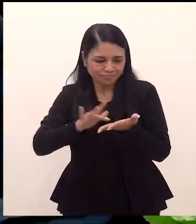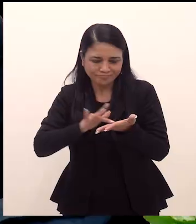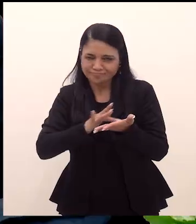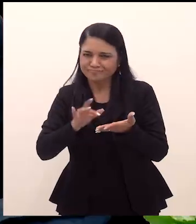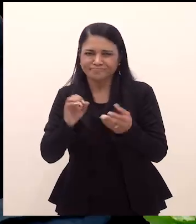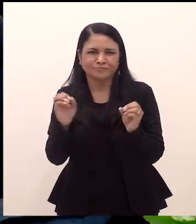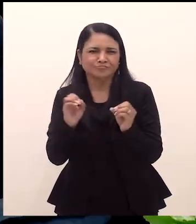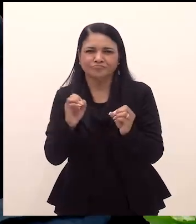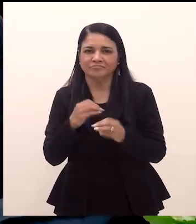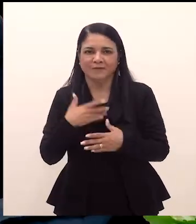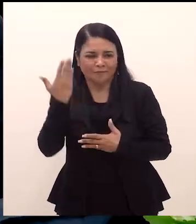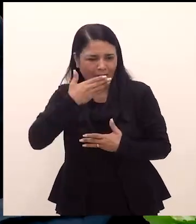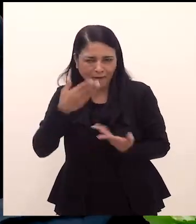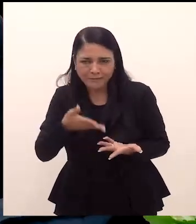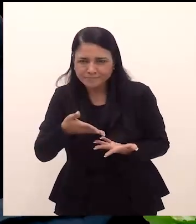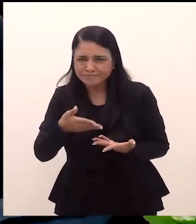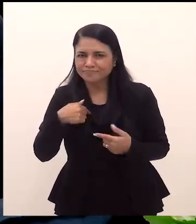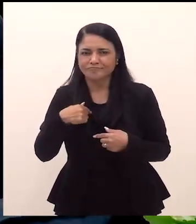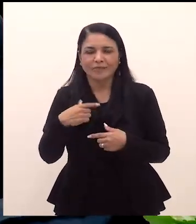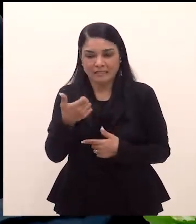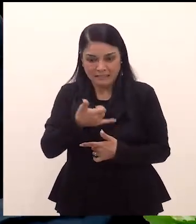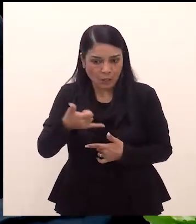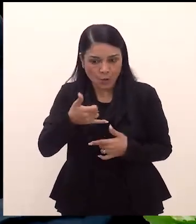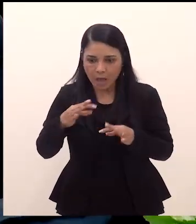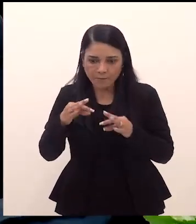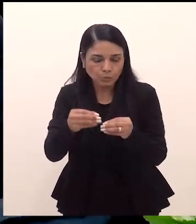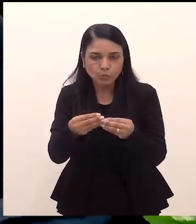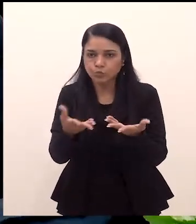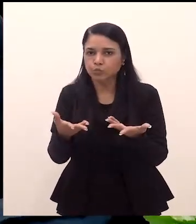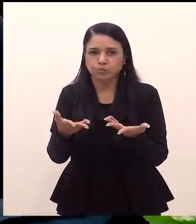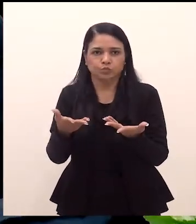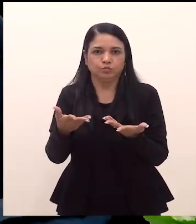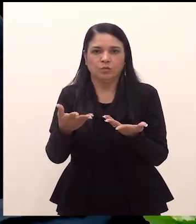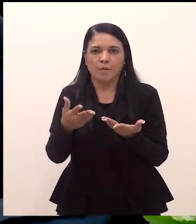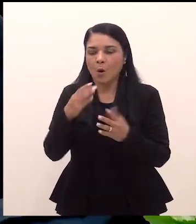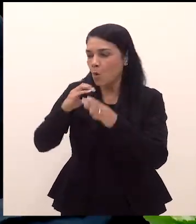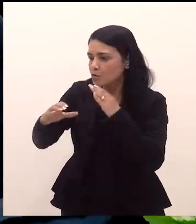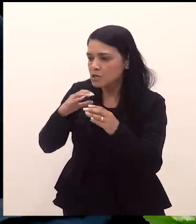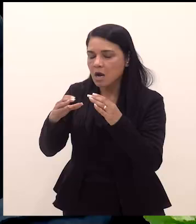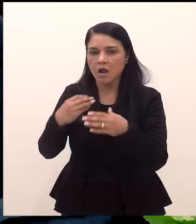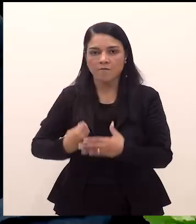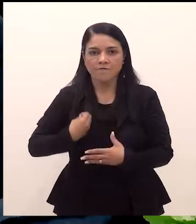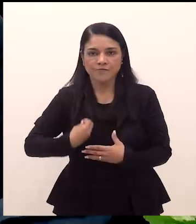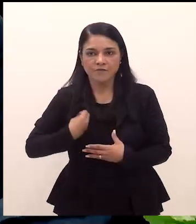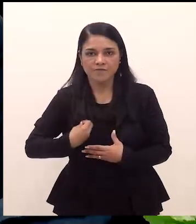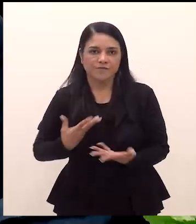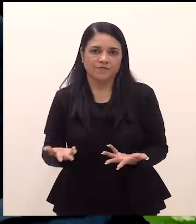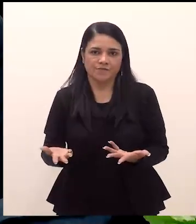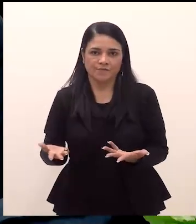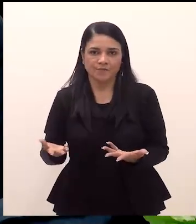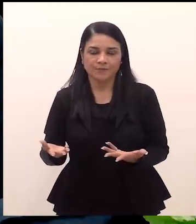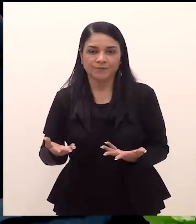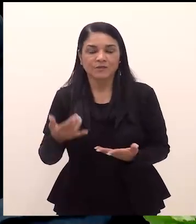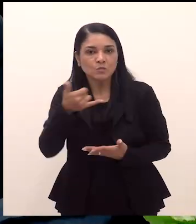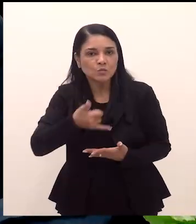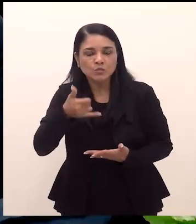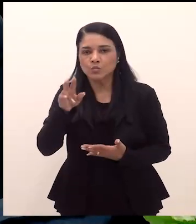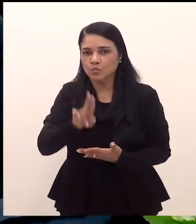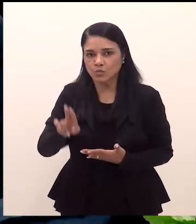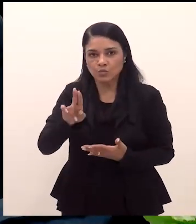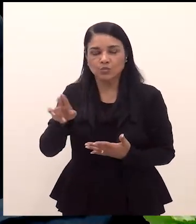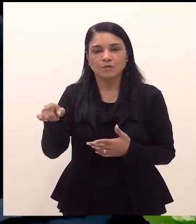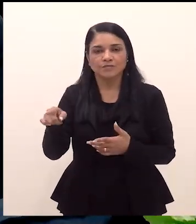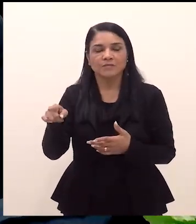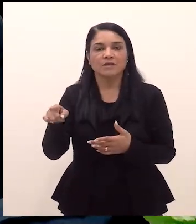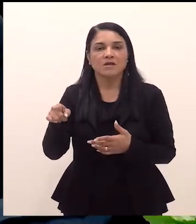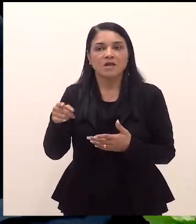fica um dia sem ver uma mídia social, você não fica um dia sem celular. Celular para tudo, né? A gente se comunica, a gente vive por conta